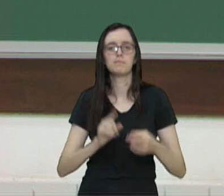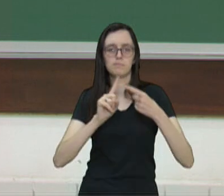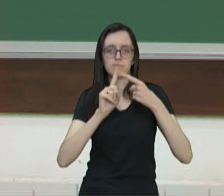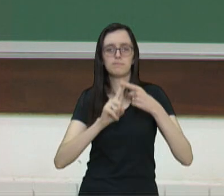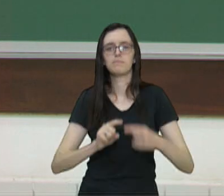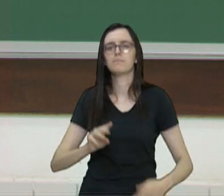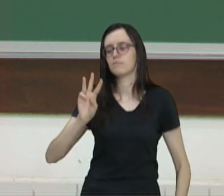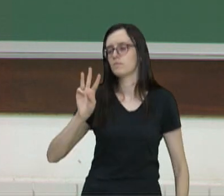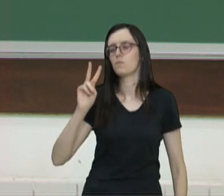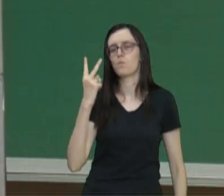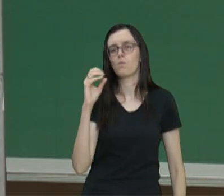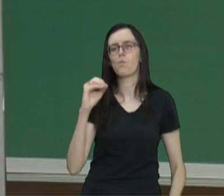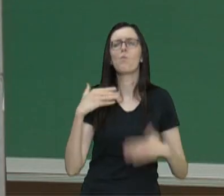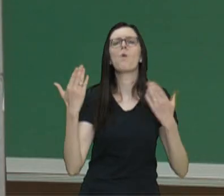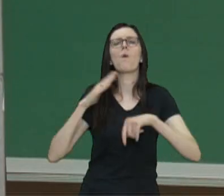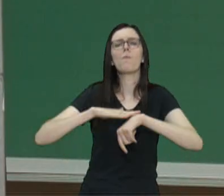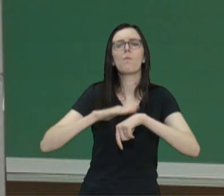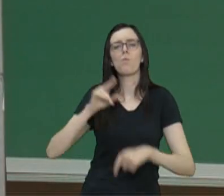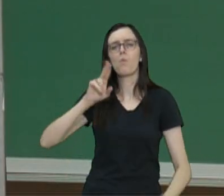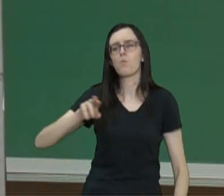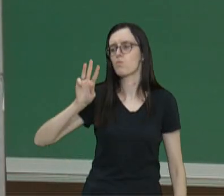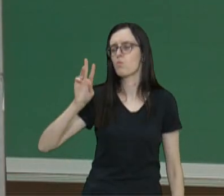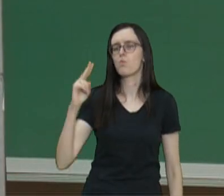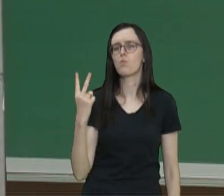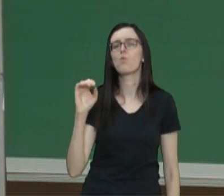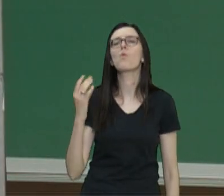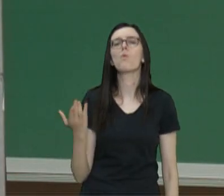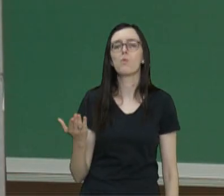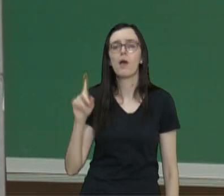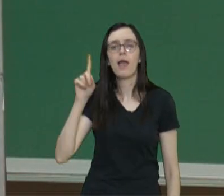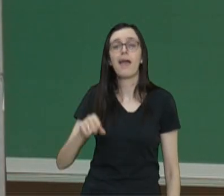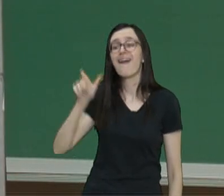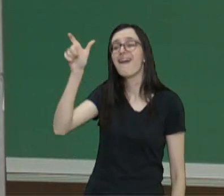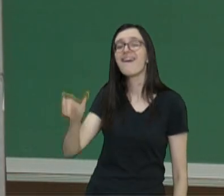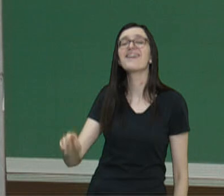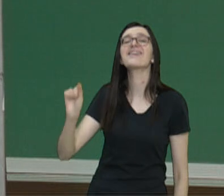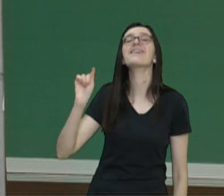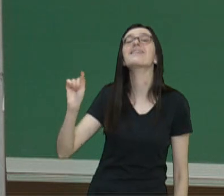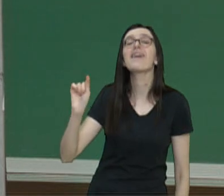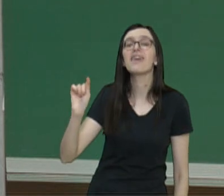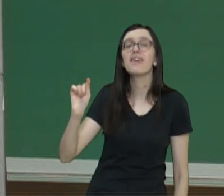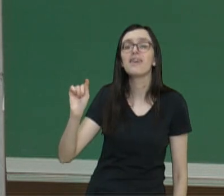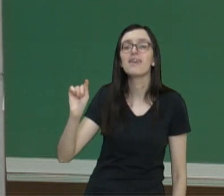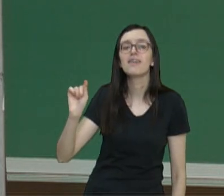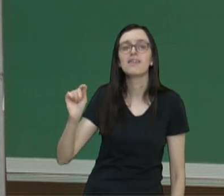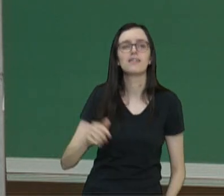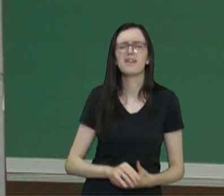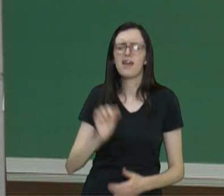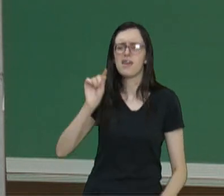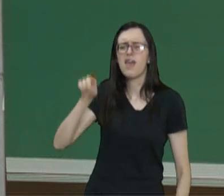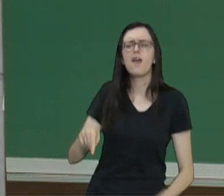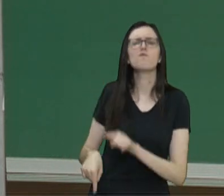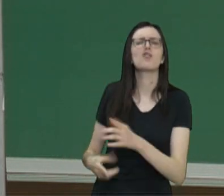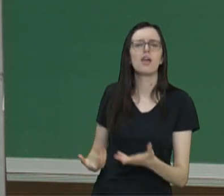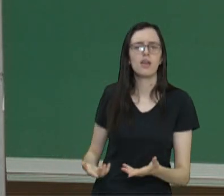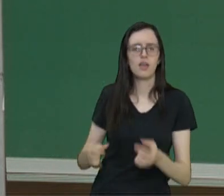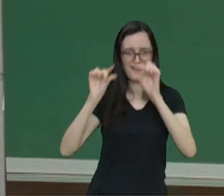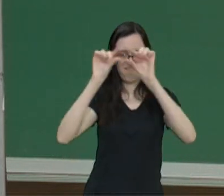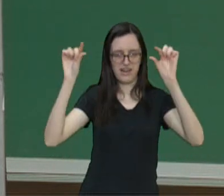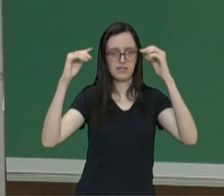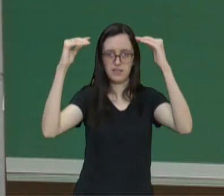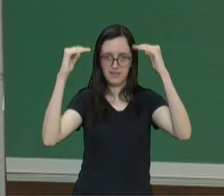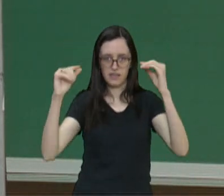who. Quando é que eu uso who? Who eu uso para quem? Who are you? Quem é você?